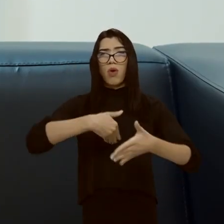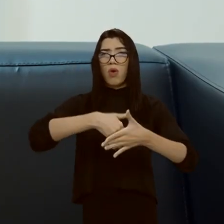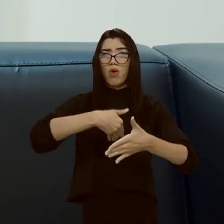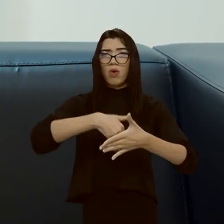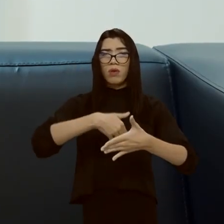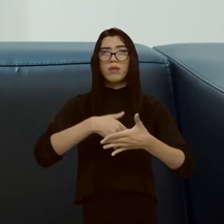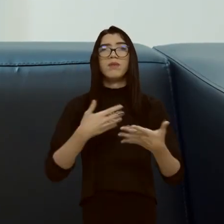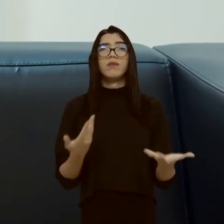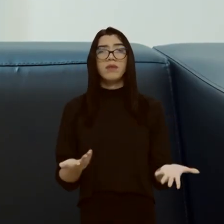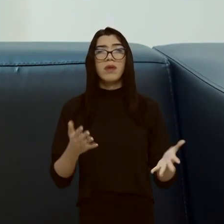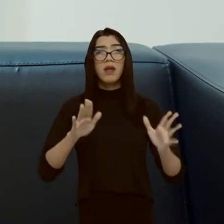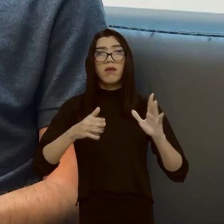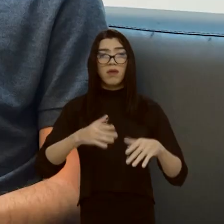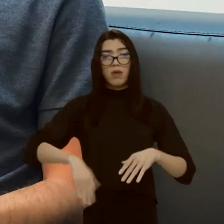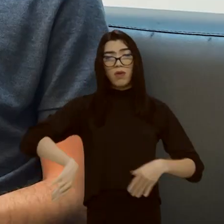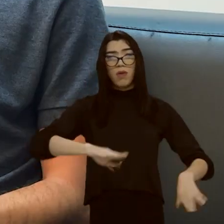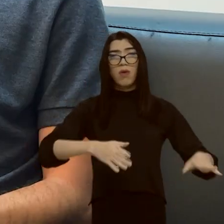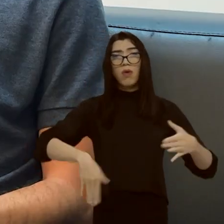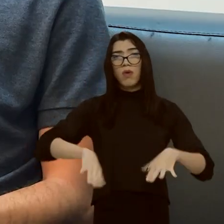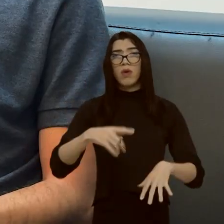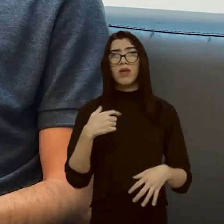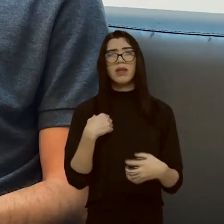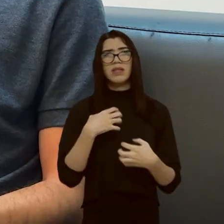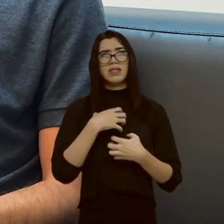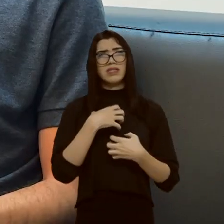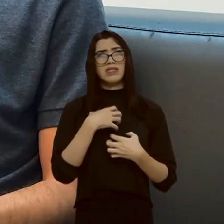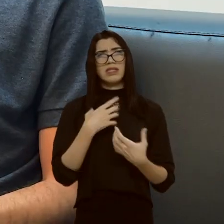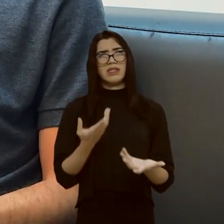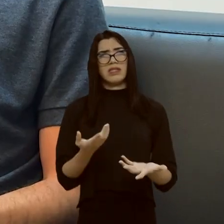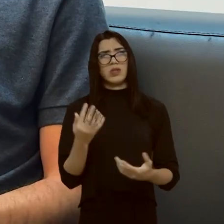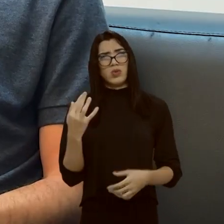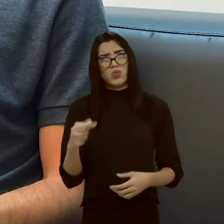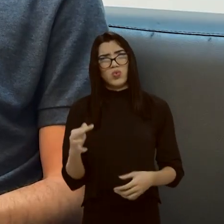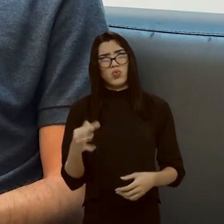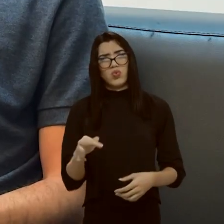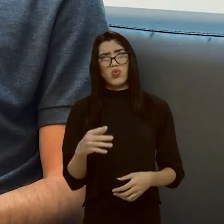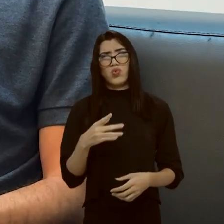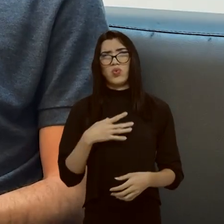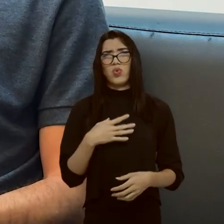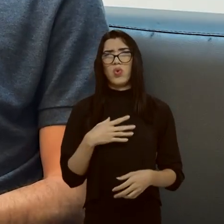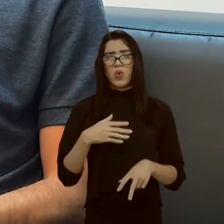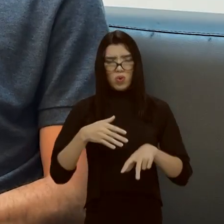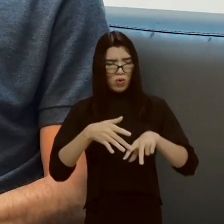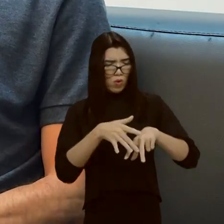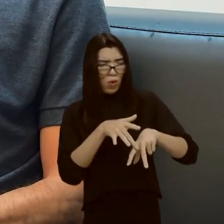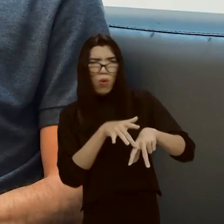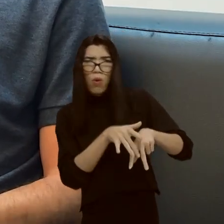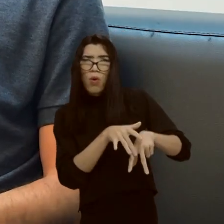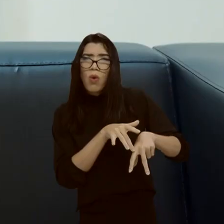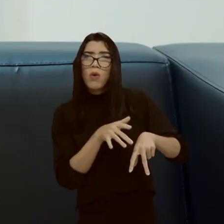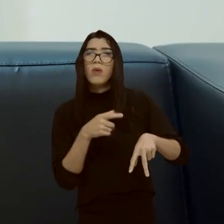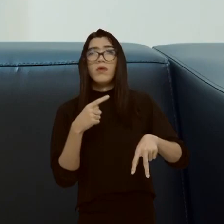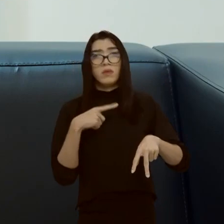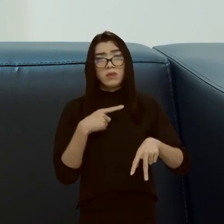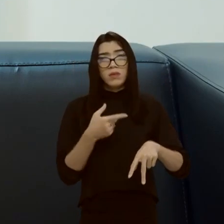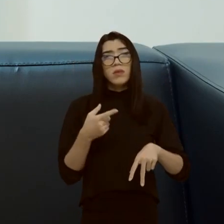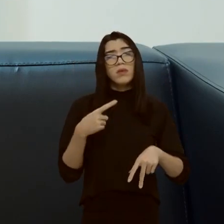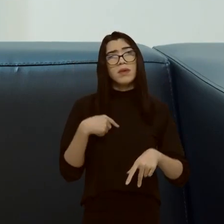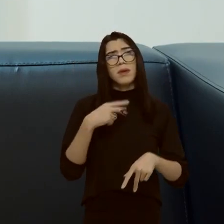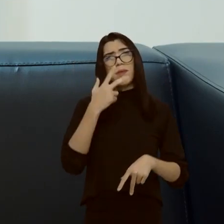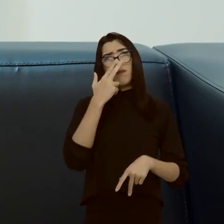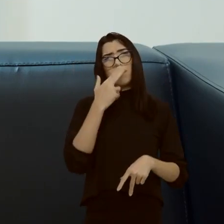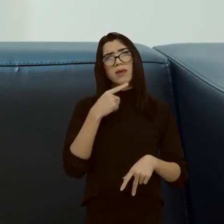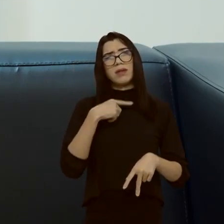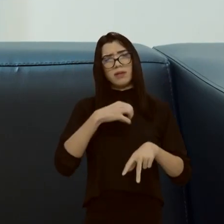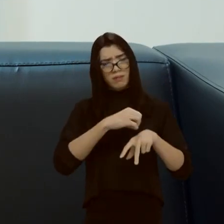às vezes, enquanto eu estou jogando futebol, eu sinto um desconforto na região da virilha e eu percebo que a hérnia desceu. Aí eu empurro ela